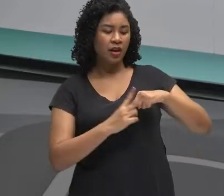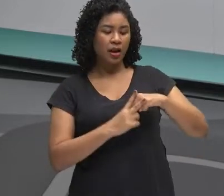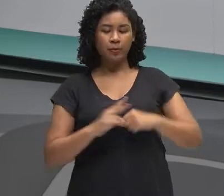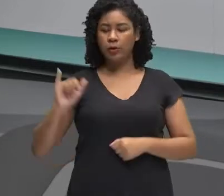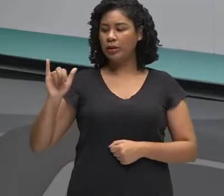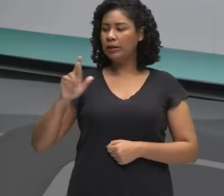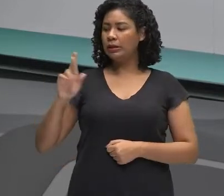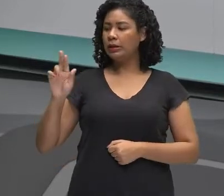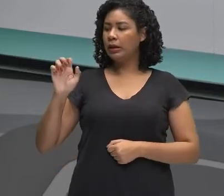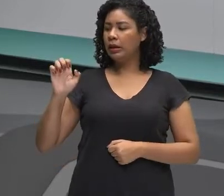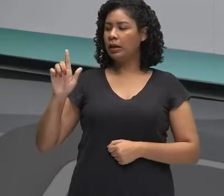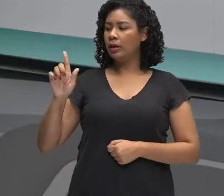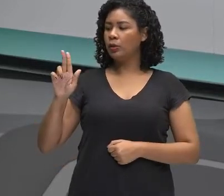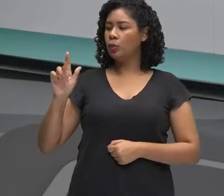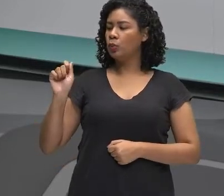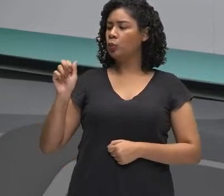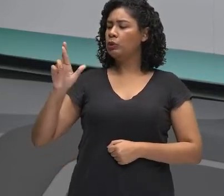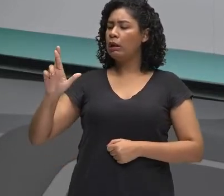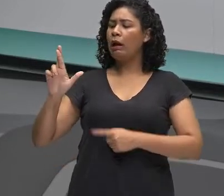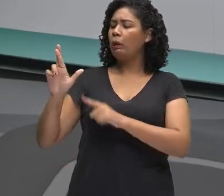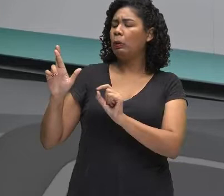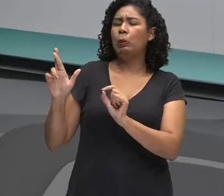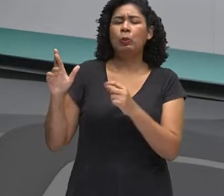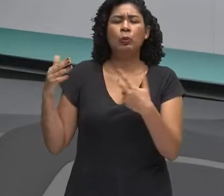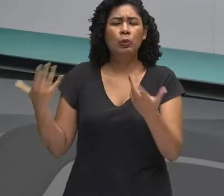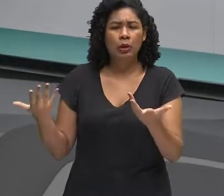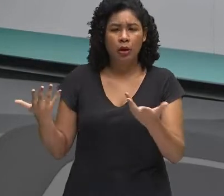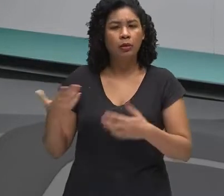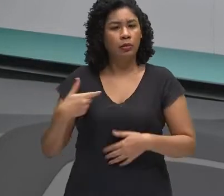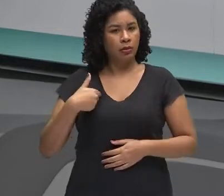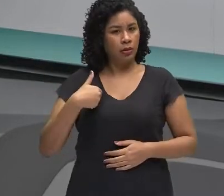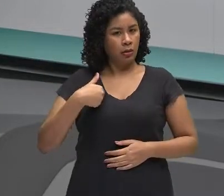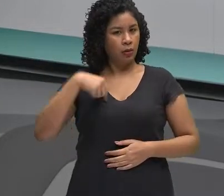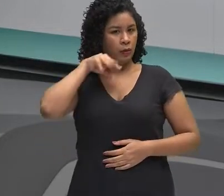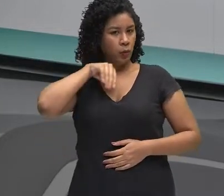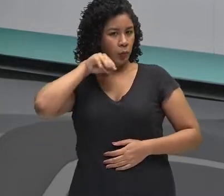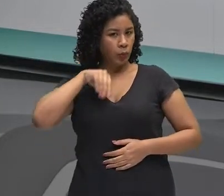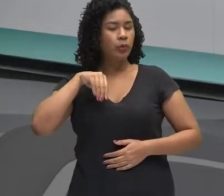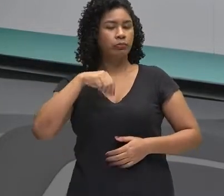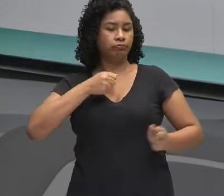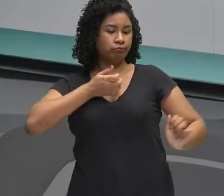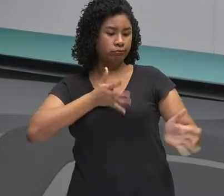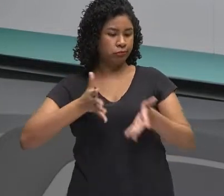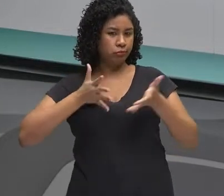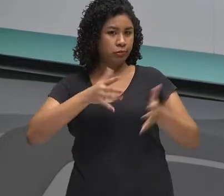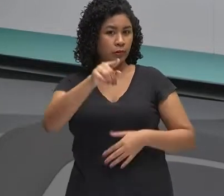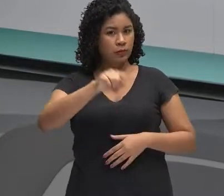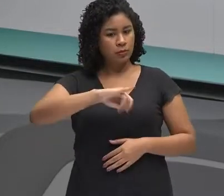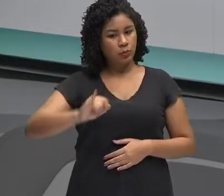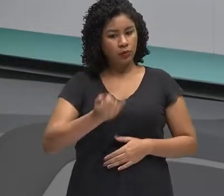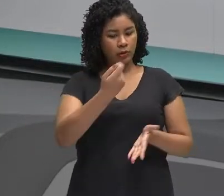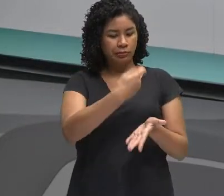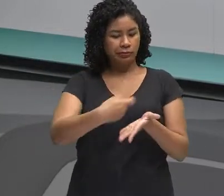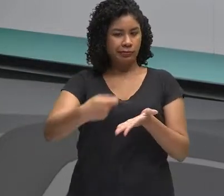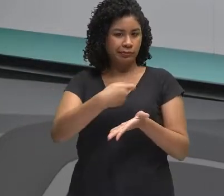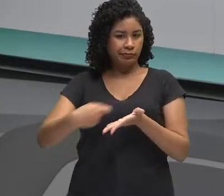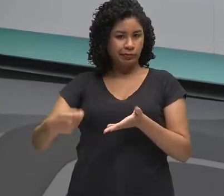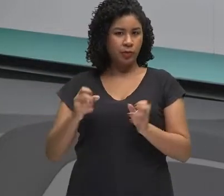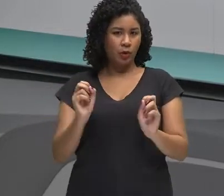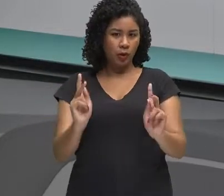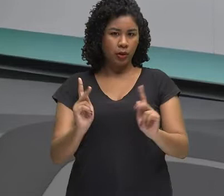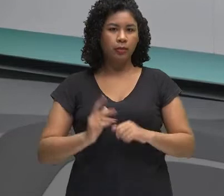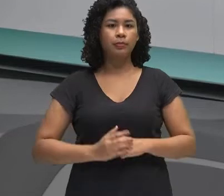esses aqui. Vou ler aqui para vocês irem ouvindo, né, e vão anotando também. Então, verbos irregulares, irregular